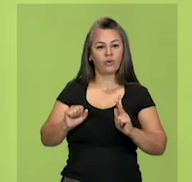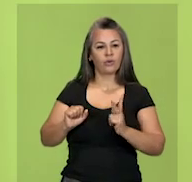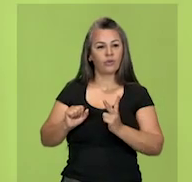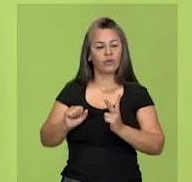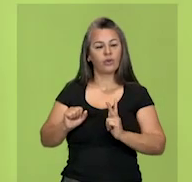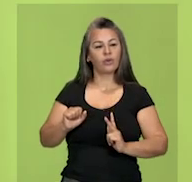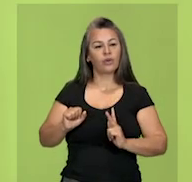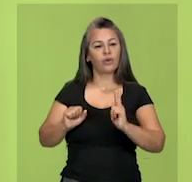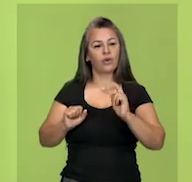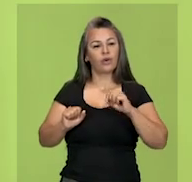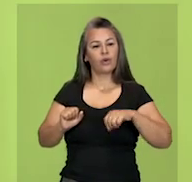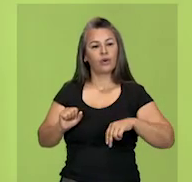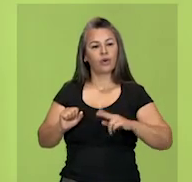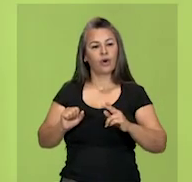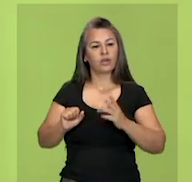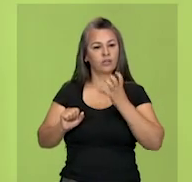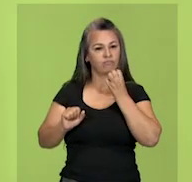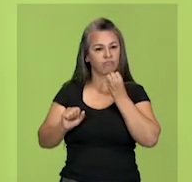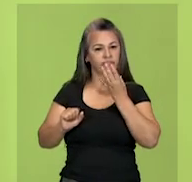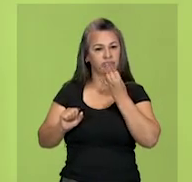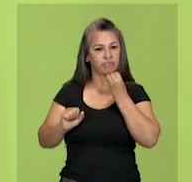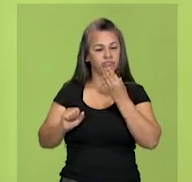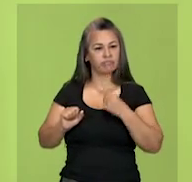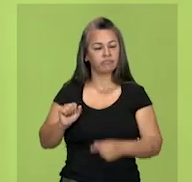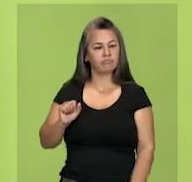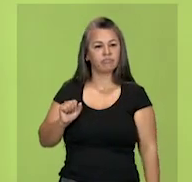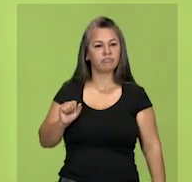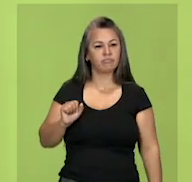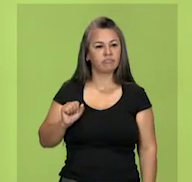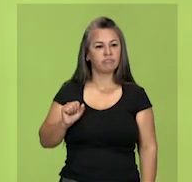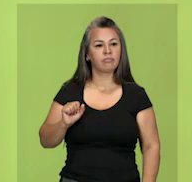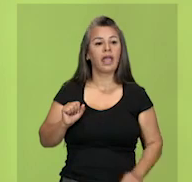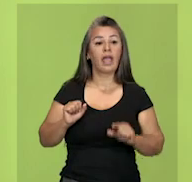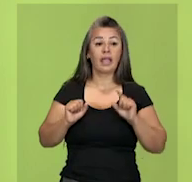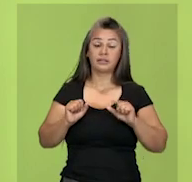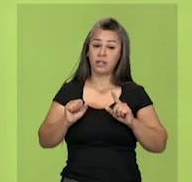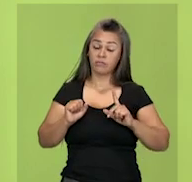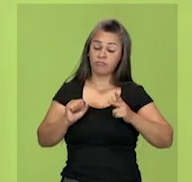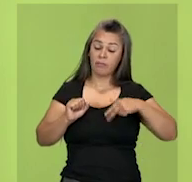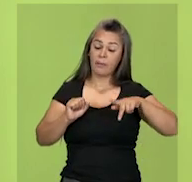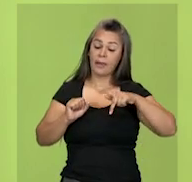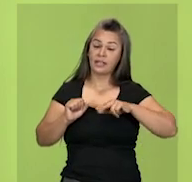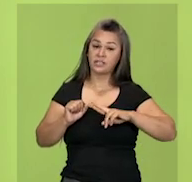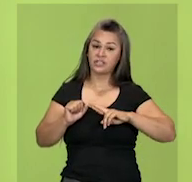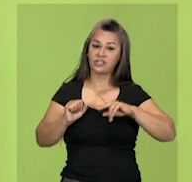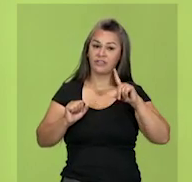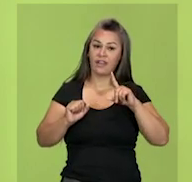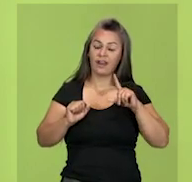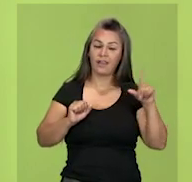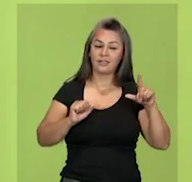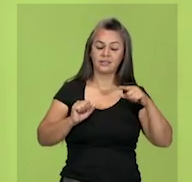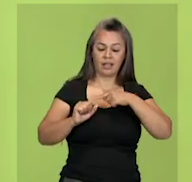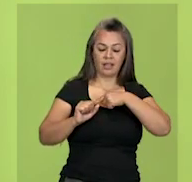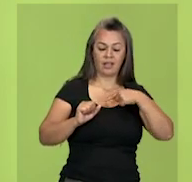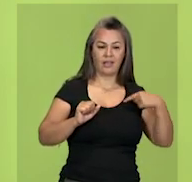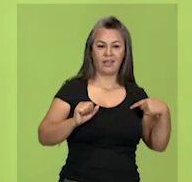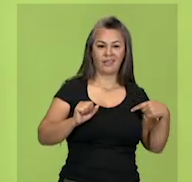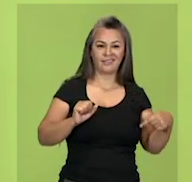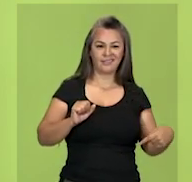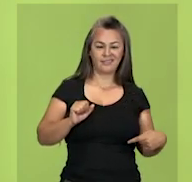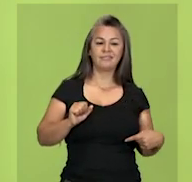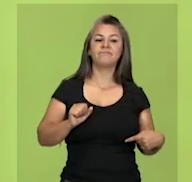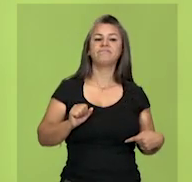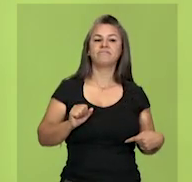aqui, mas eles têm algumas situações que diferenciam eles da China. Eles desenvolveram um sistema capitalista enquanto a China era